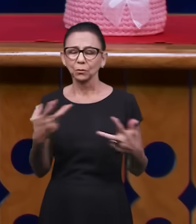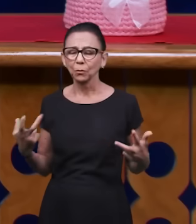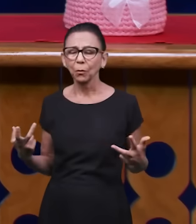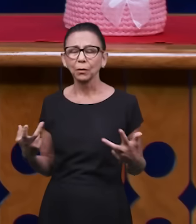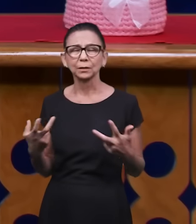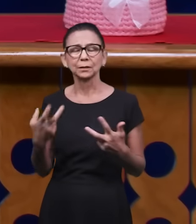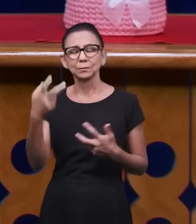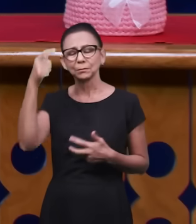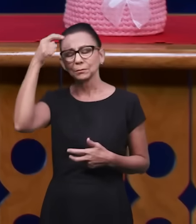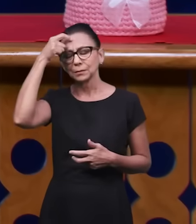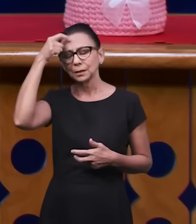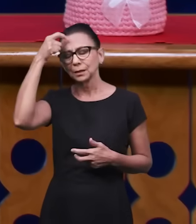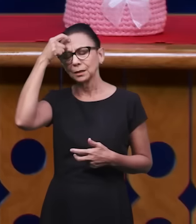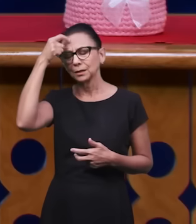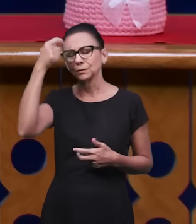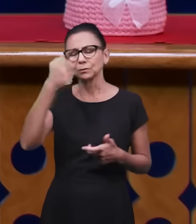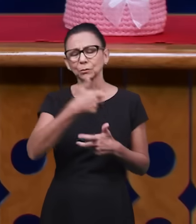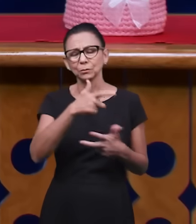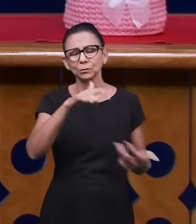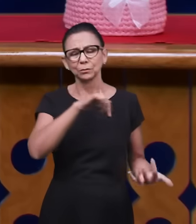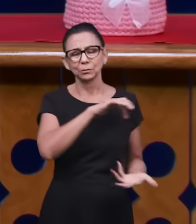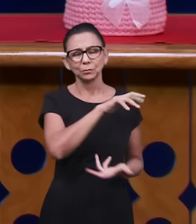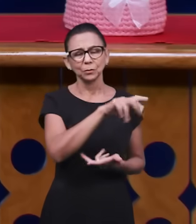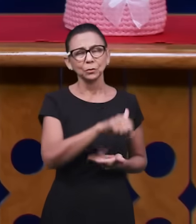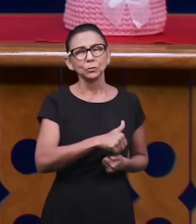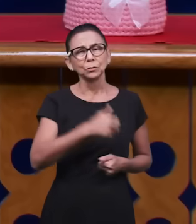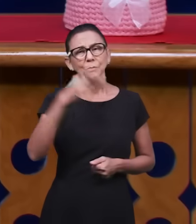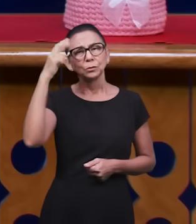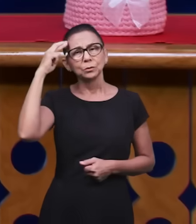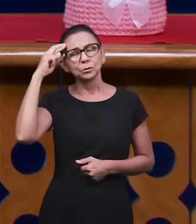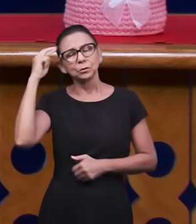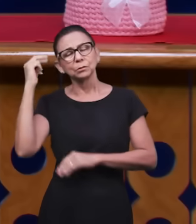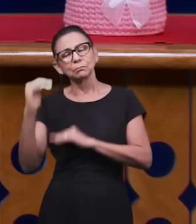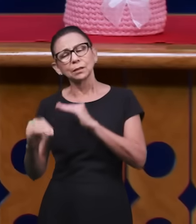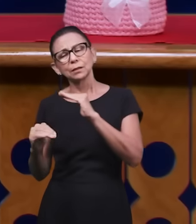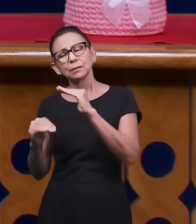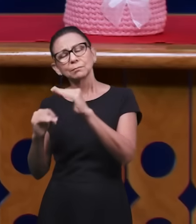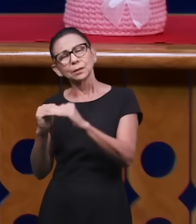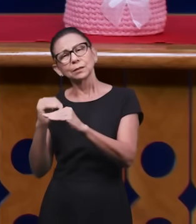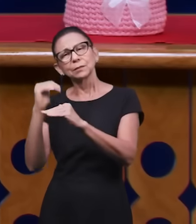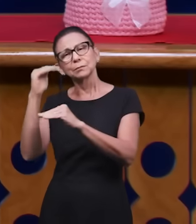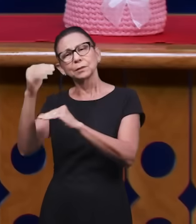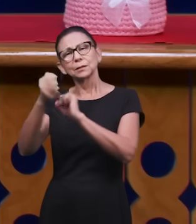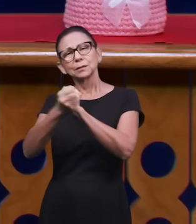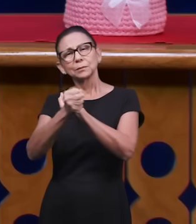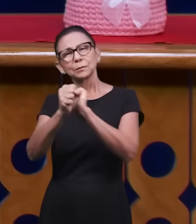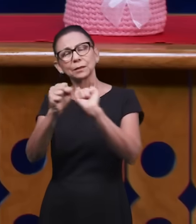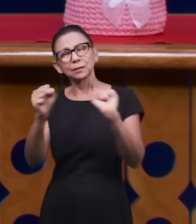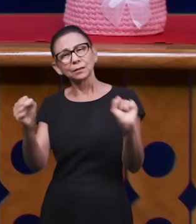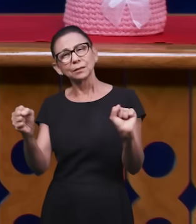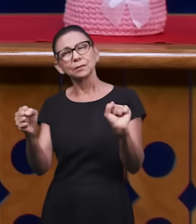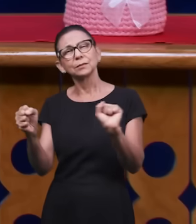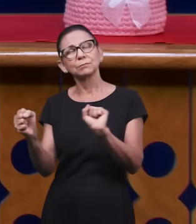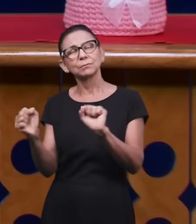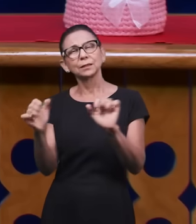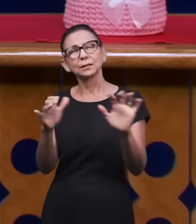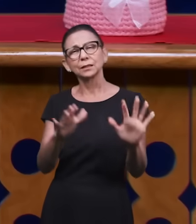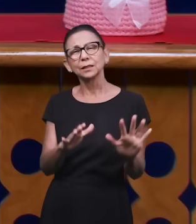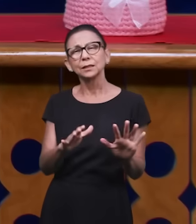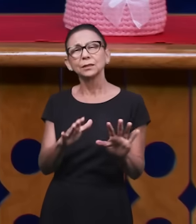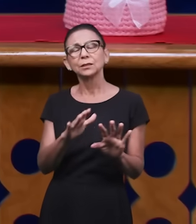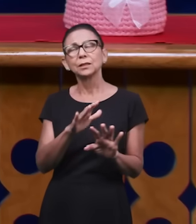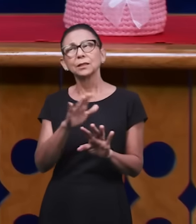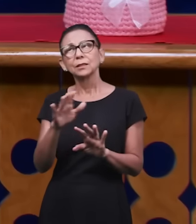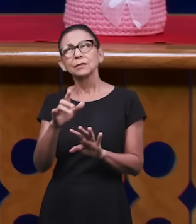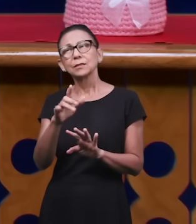envolvido ainda com muitas coisas, e o Senhor vai operando e libertando e trazendo a comunhão e trazendo uma mente clara, porque uma